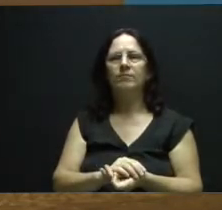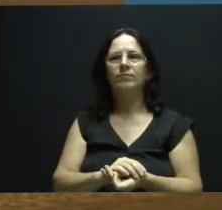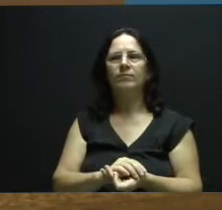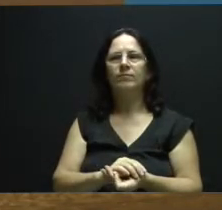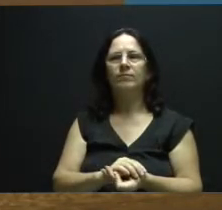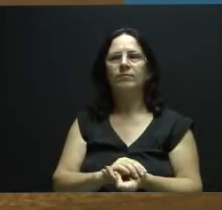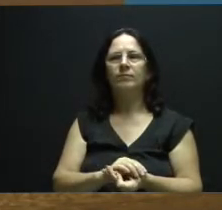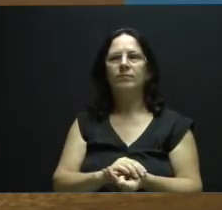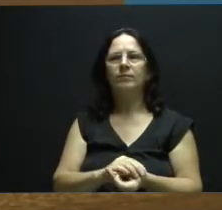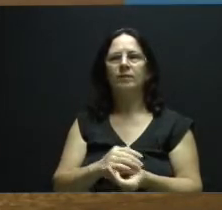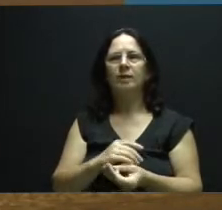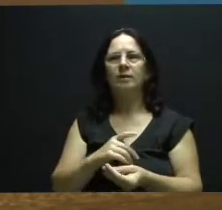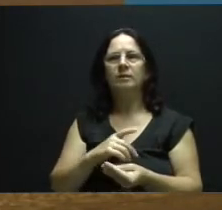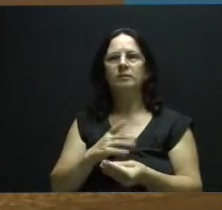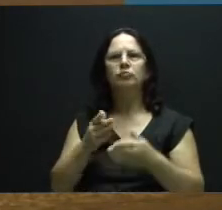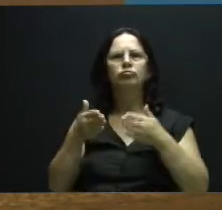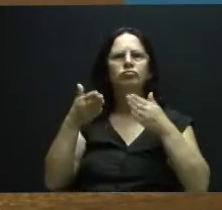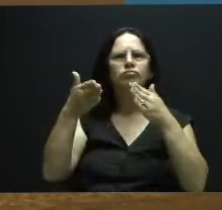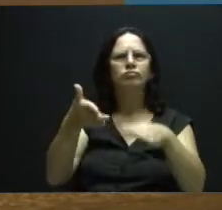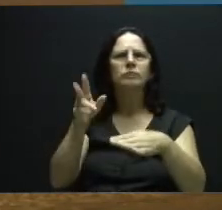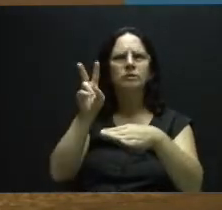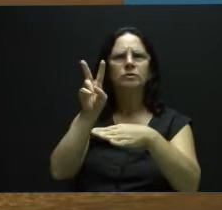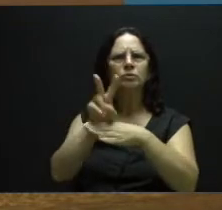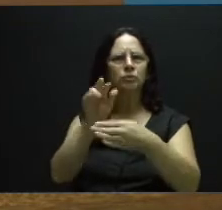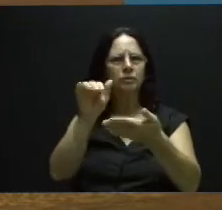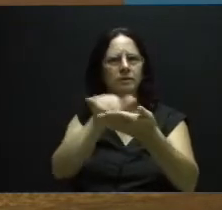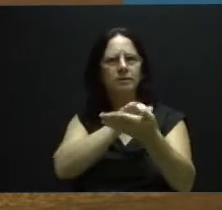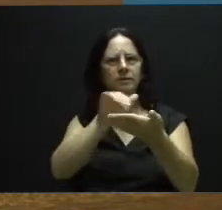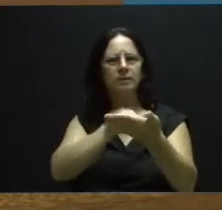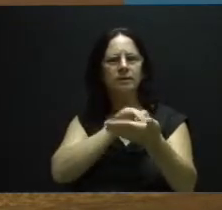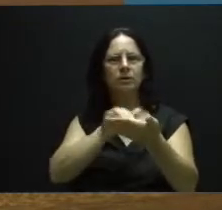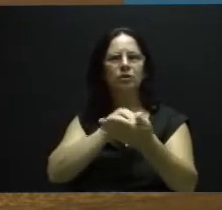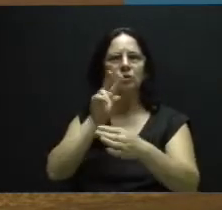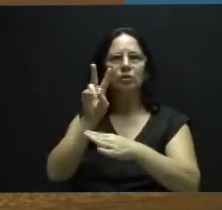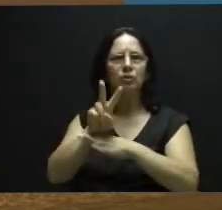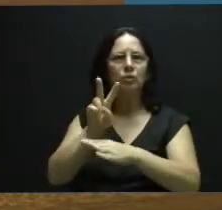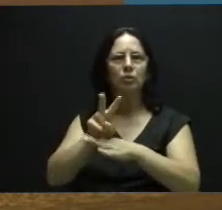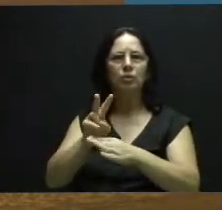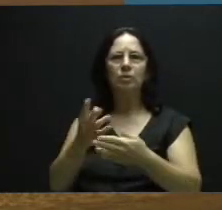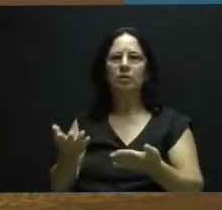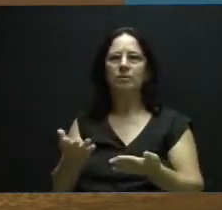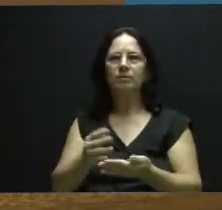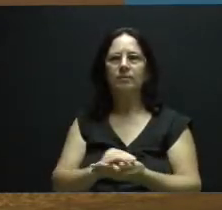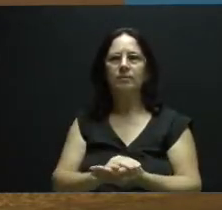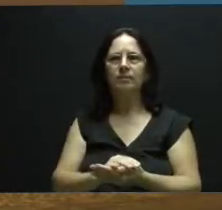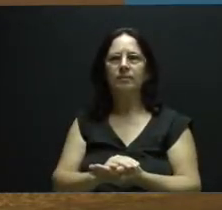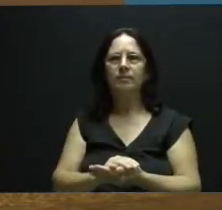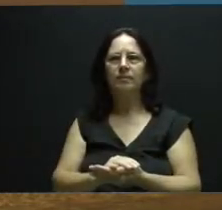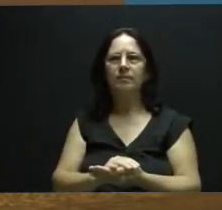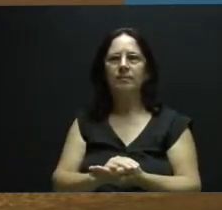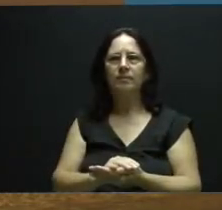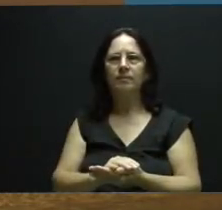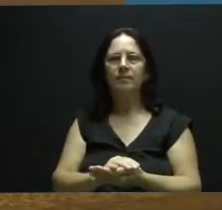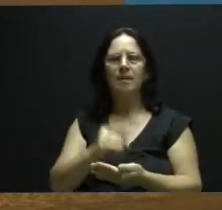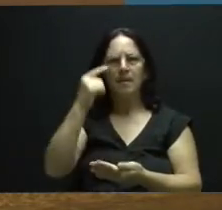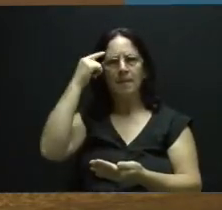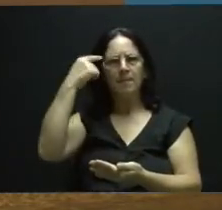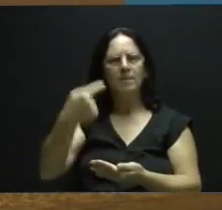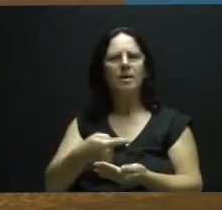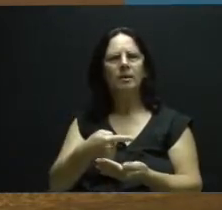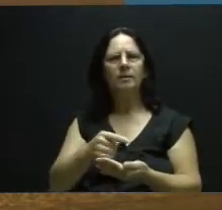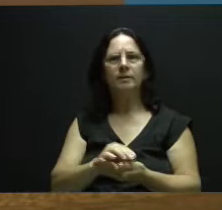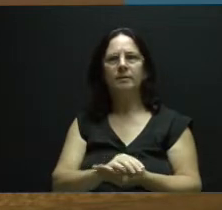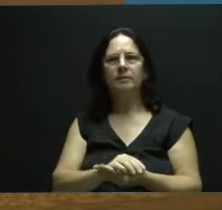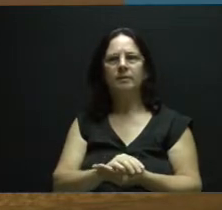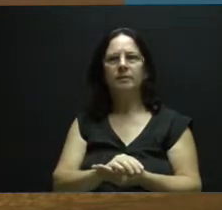centraliza essa questão de manutenção da secretaria de manutenção ou seja manda pra manutenção da